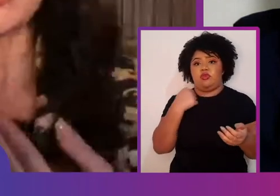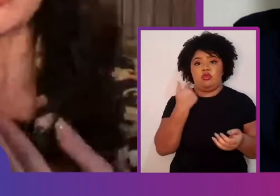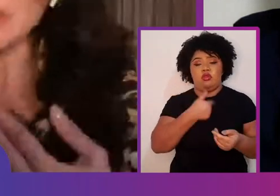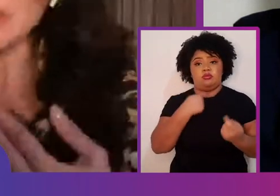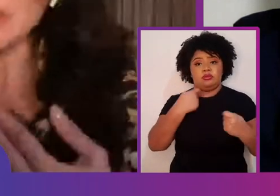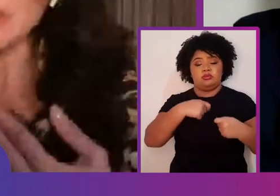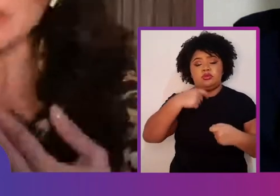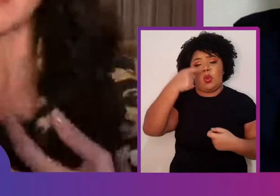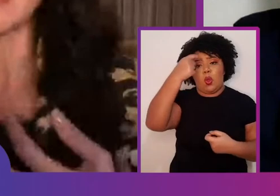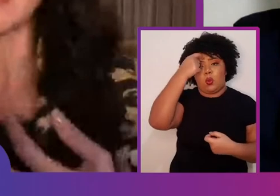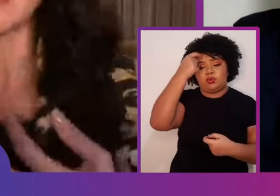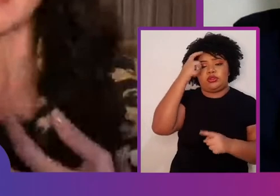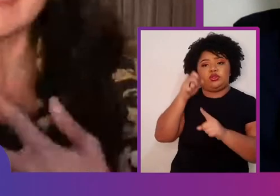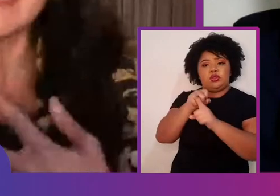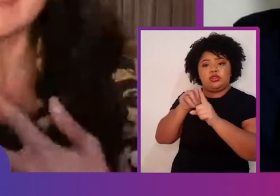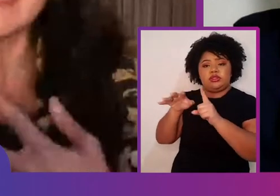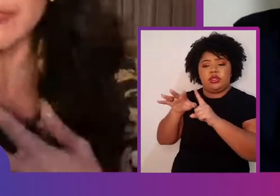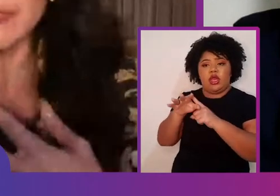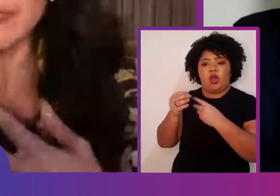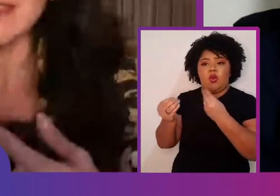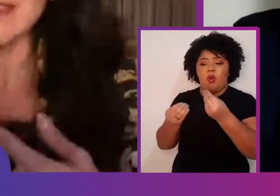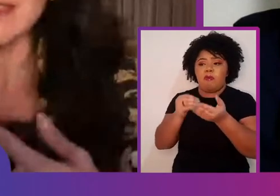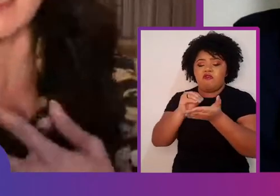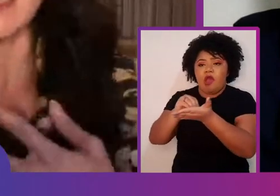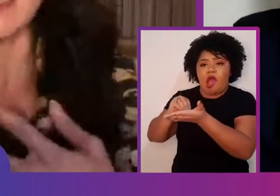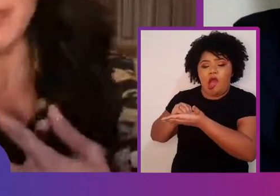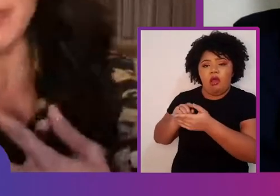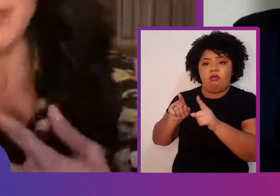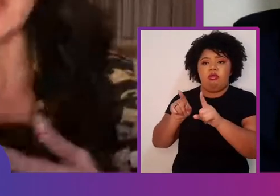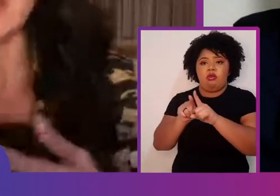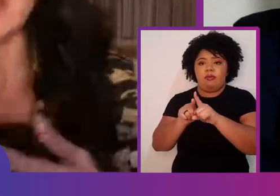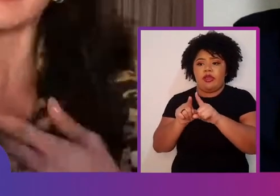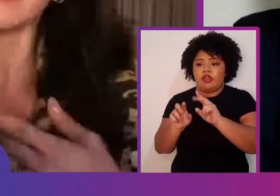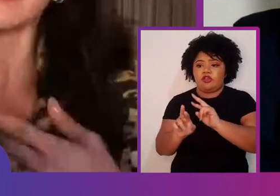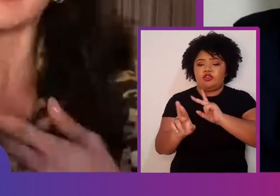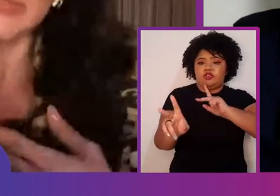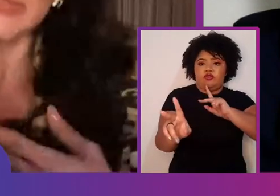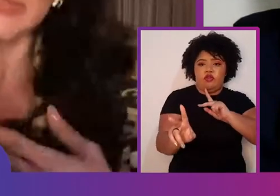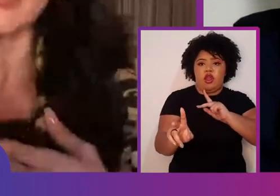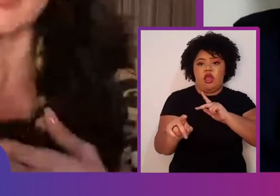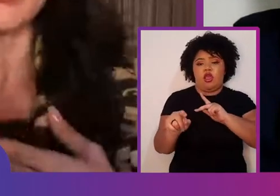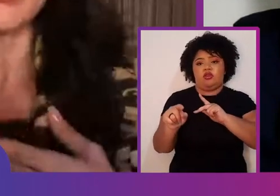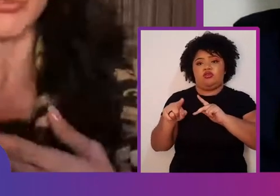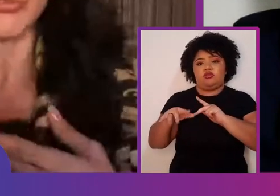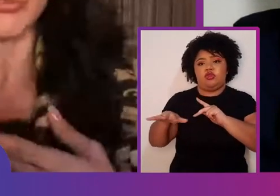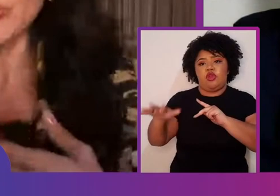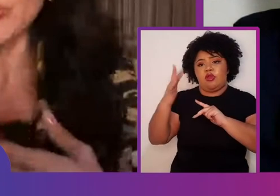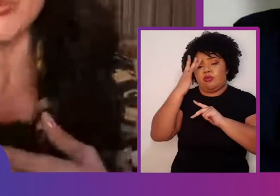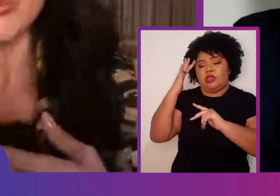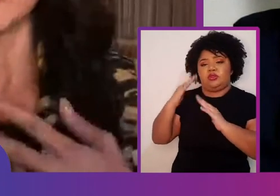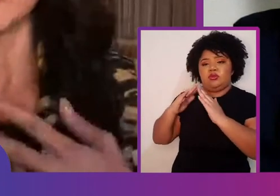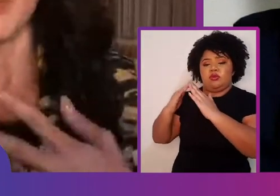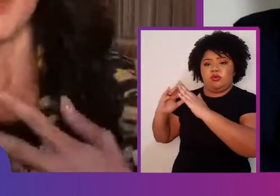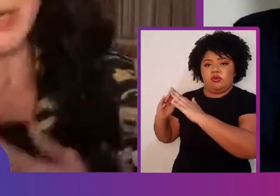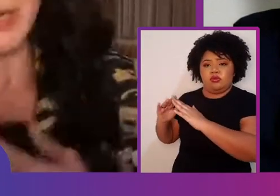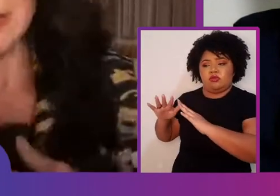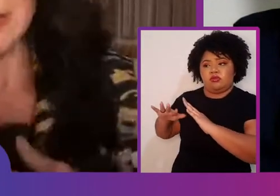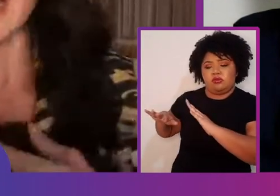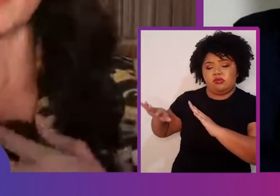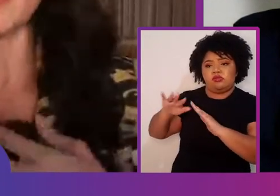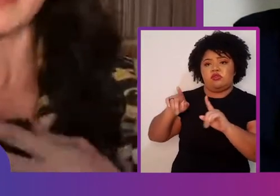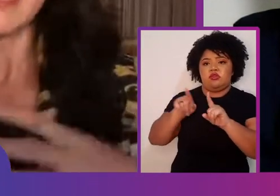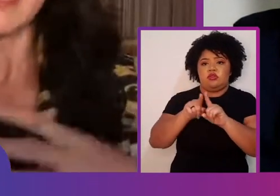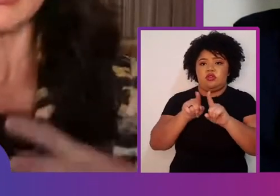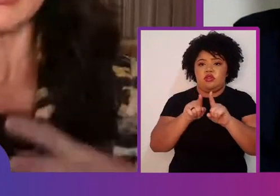as nossas deficiências, as incríveis diferenças entre a periferia e os centros, e o luxo e a